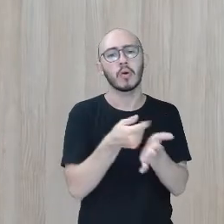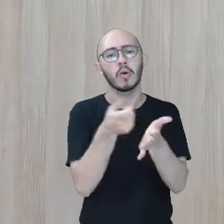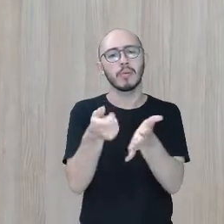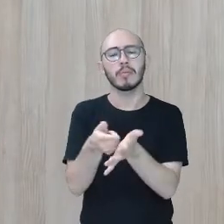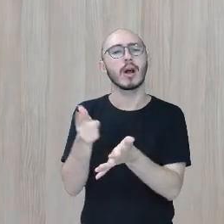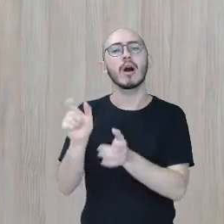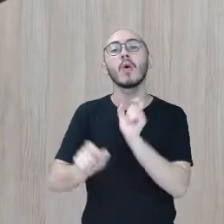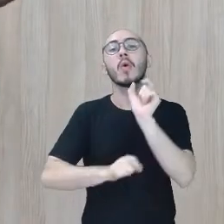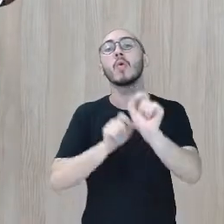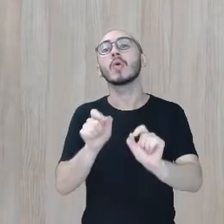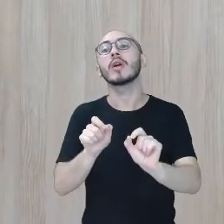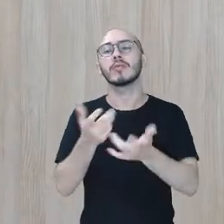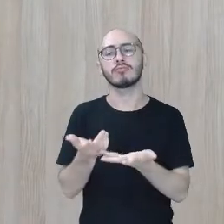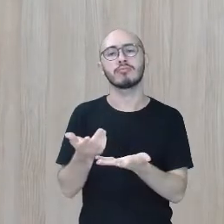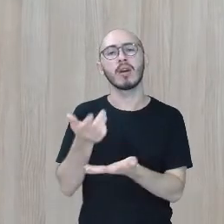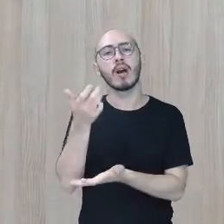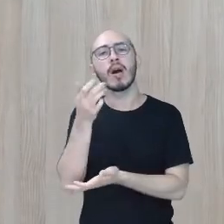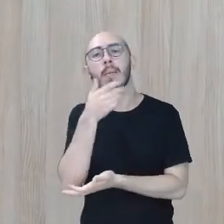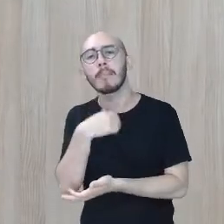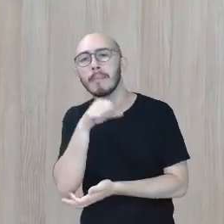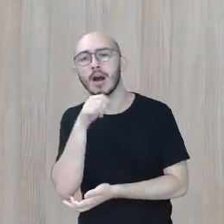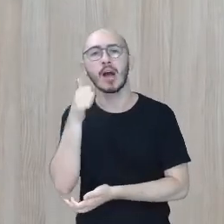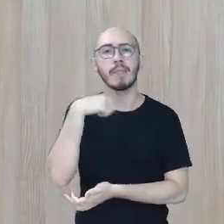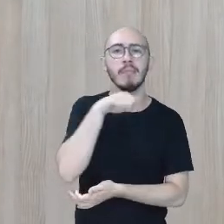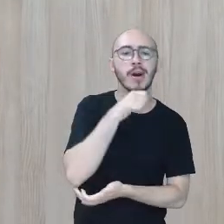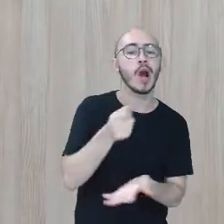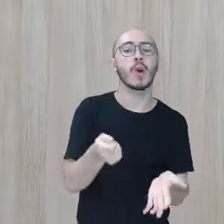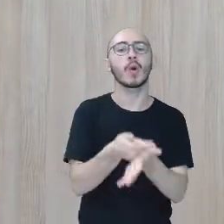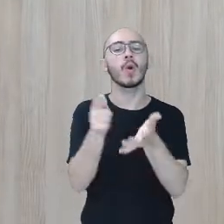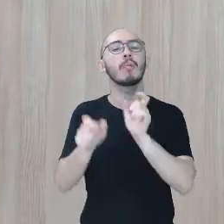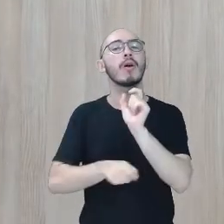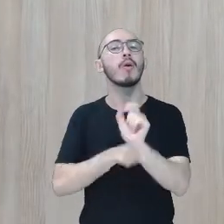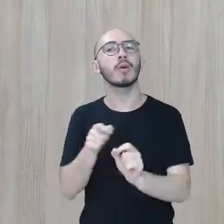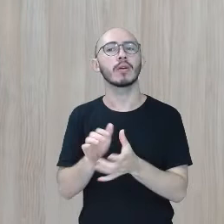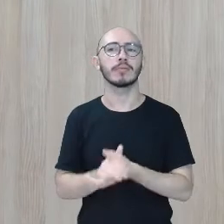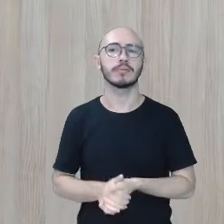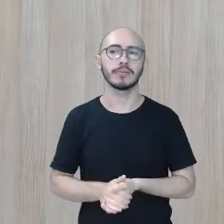que seus pais, ou até mesmo você mesmo, né, mais vai